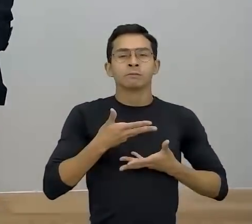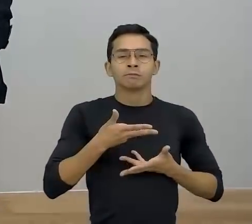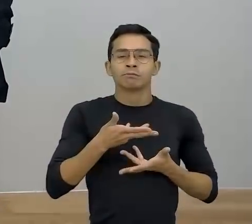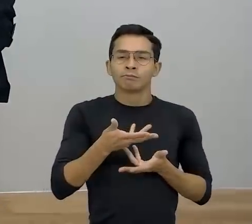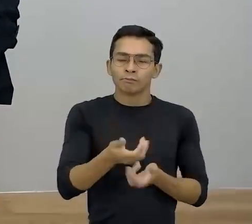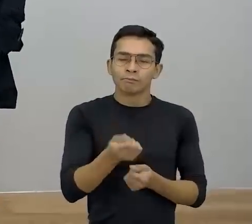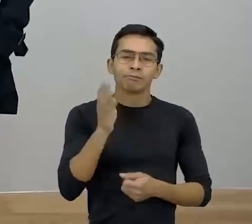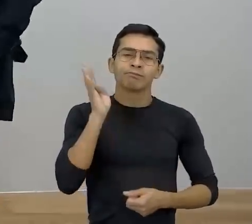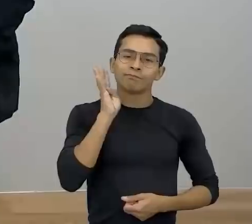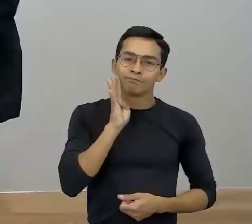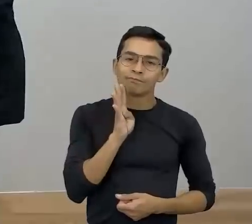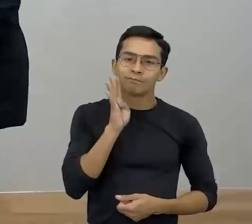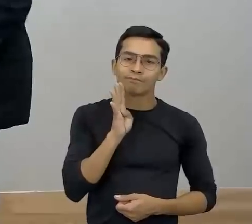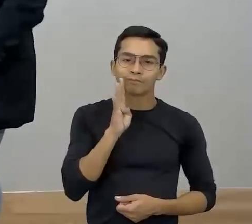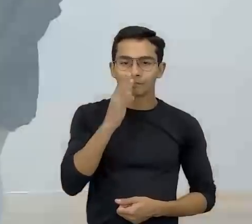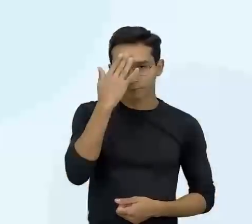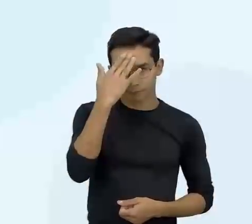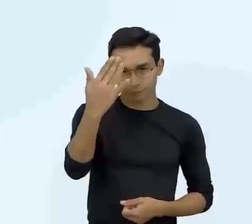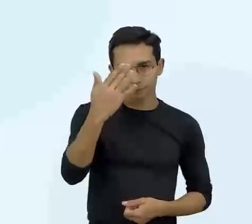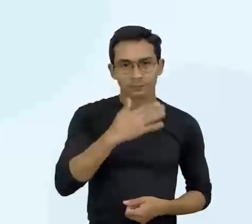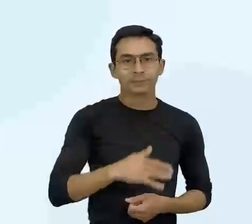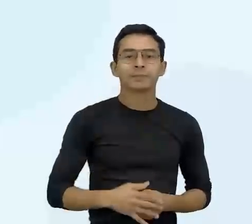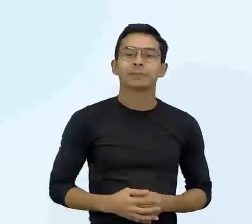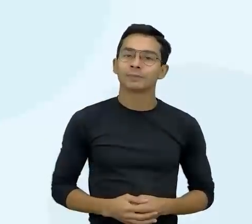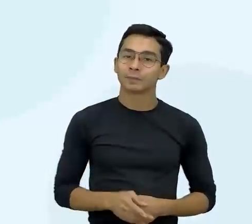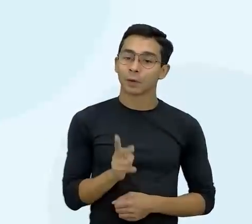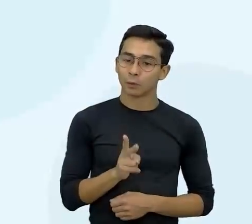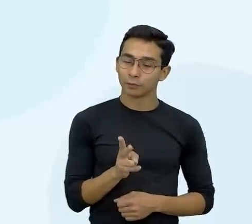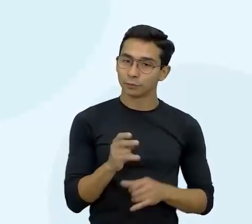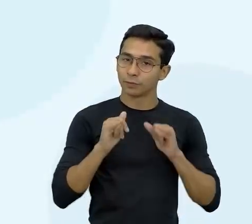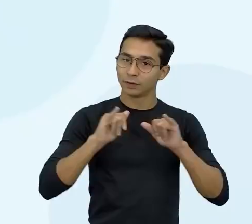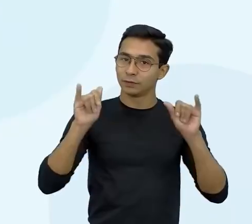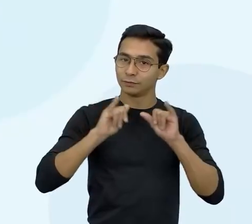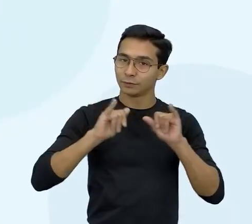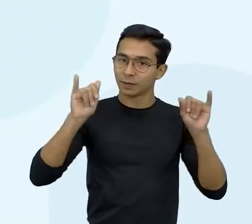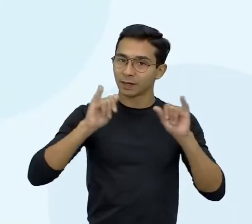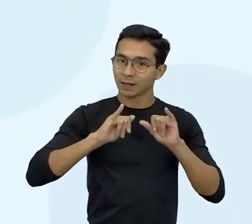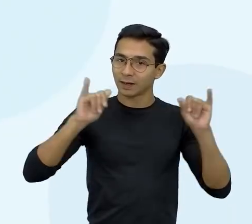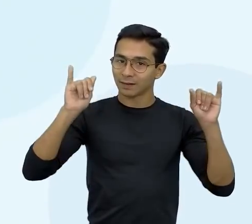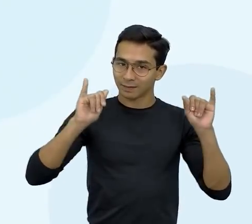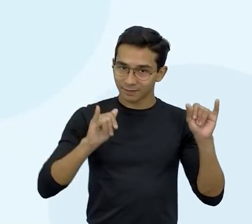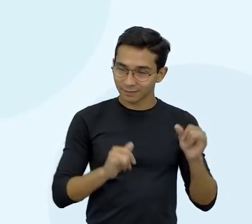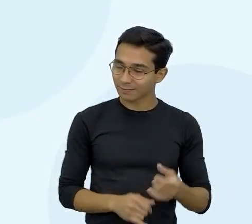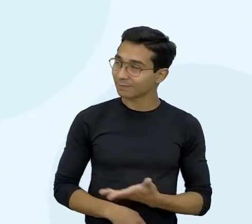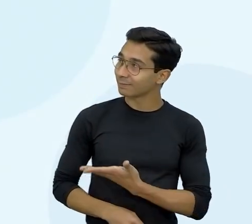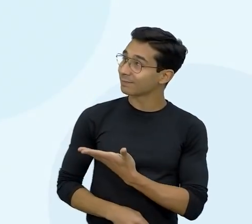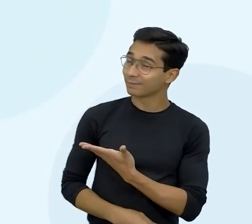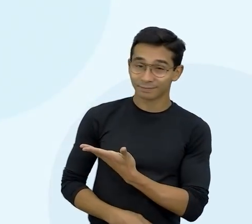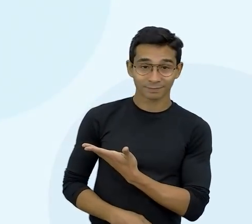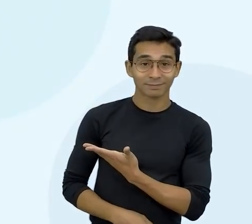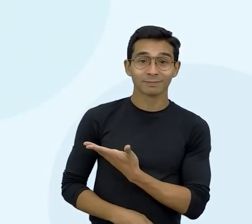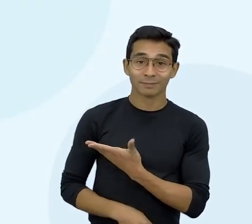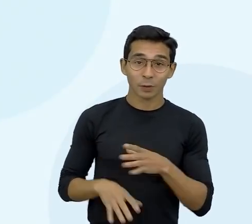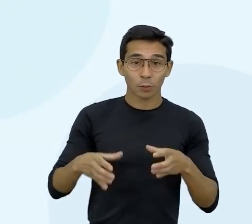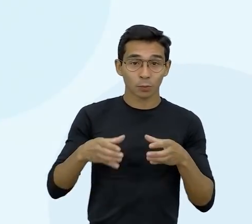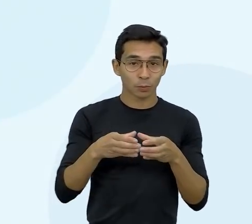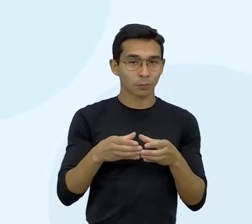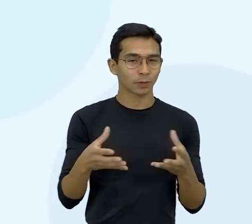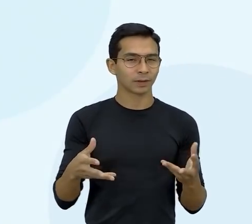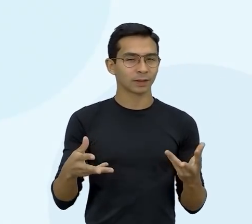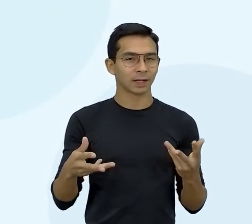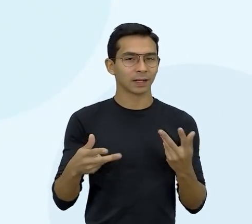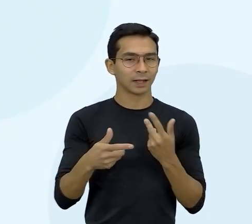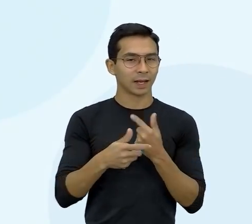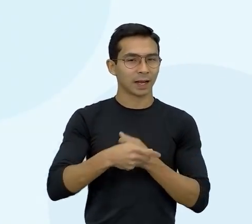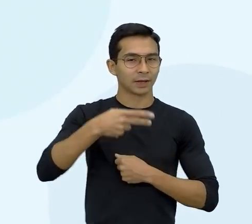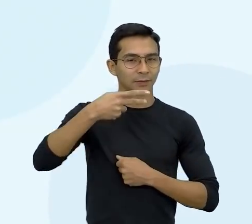Nós somos gratos por isso. E agora a gente continua aqui com a divulgação do nosso banco de talentos do Centro de